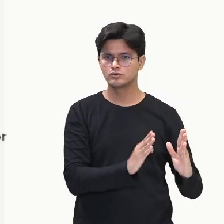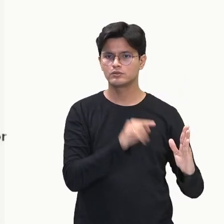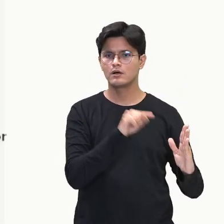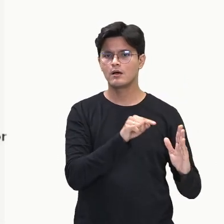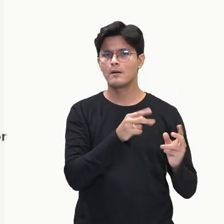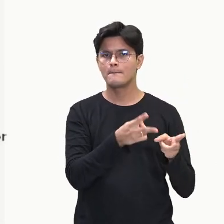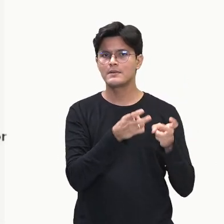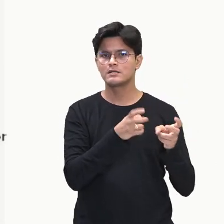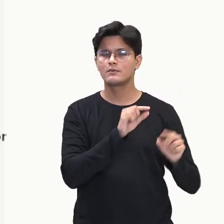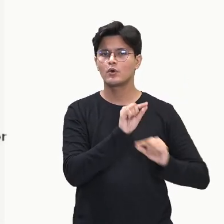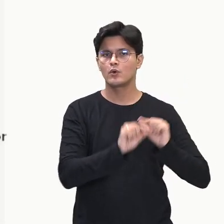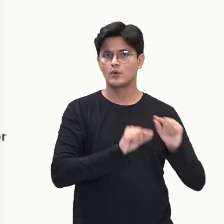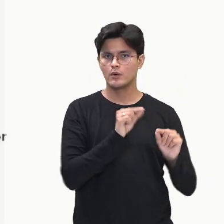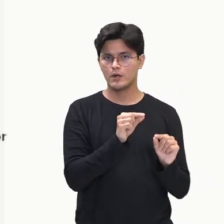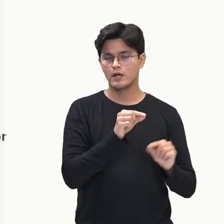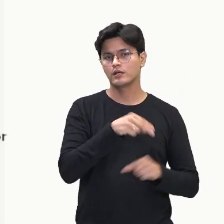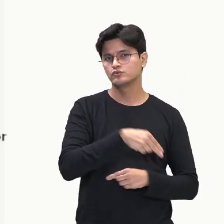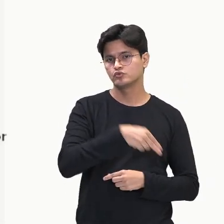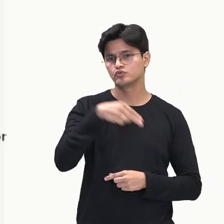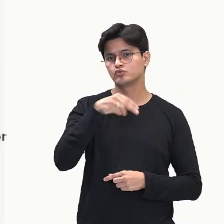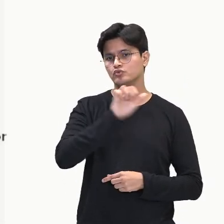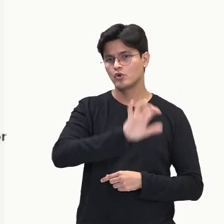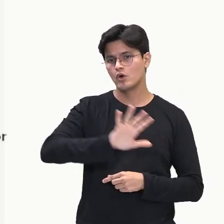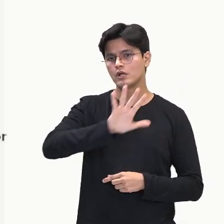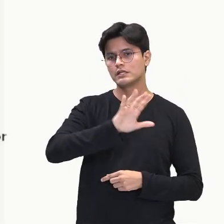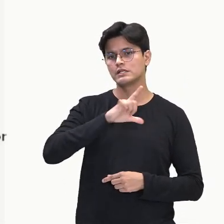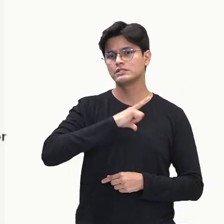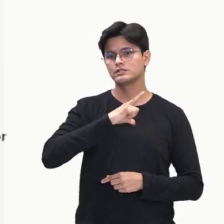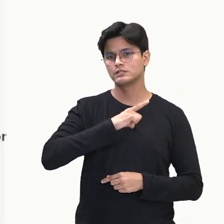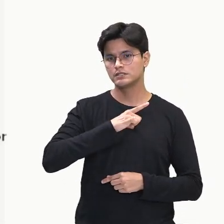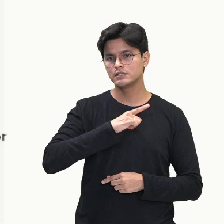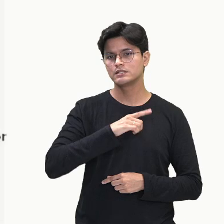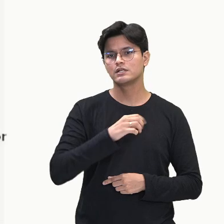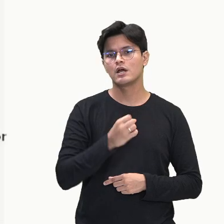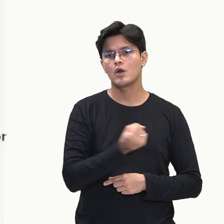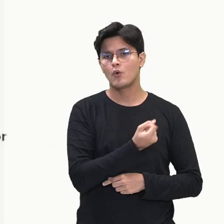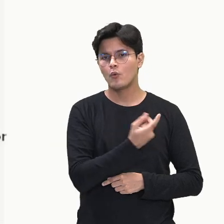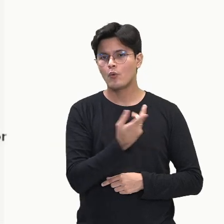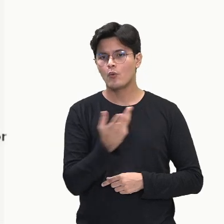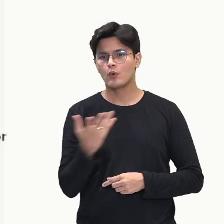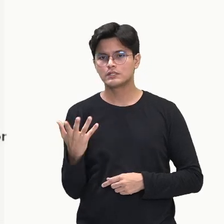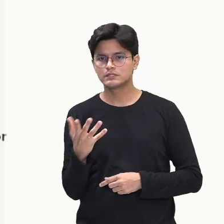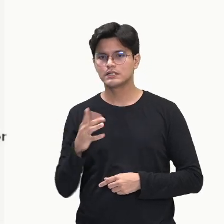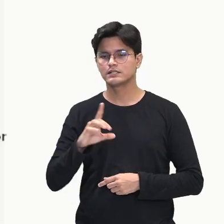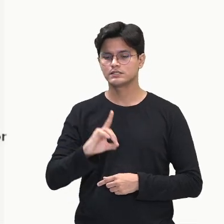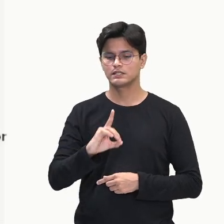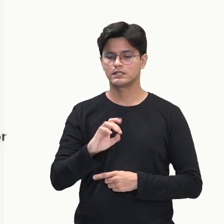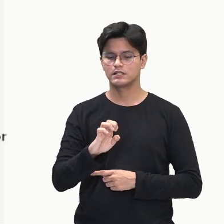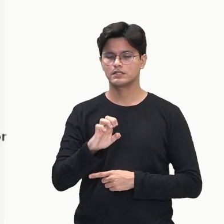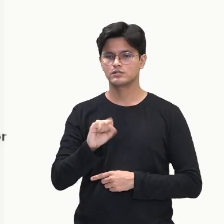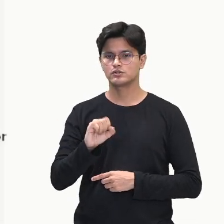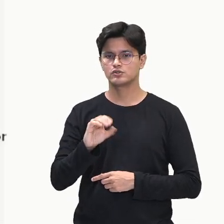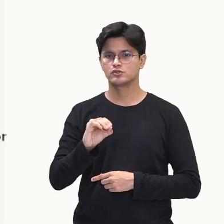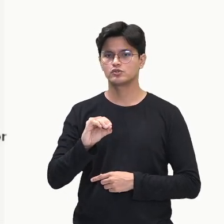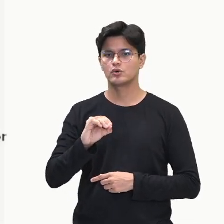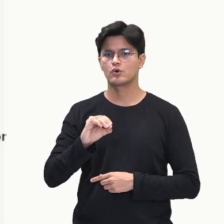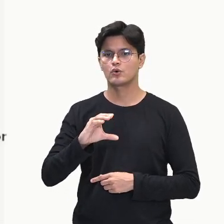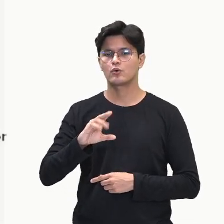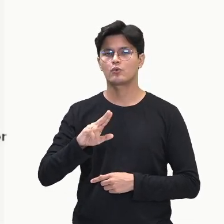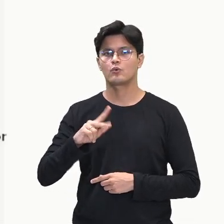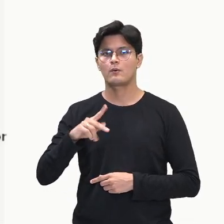vemos que o Nordeste é quem tem a maior taxa de desocupação no Brasil, não é isso? Isso